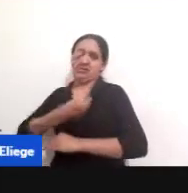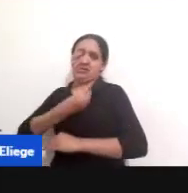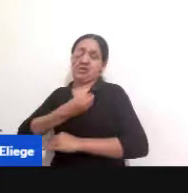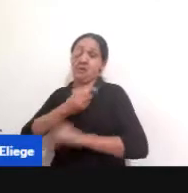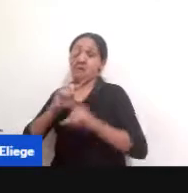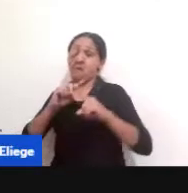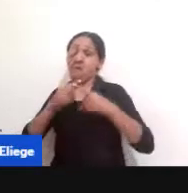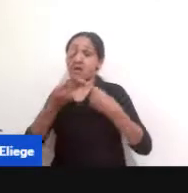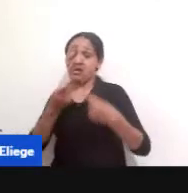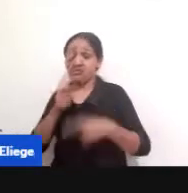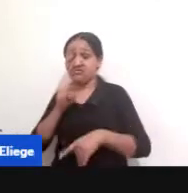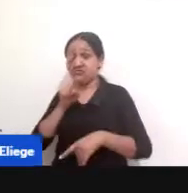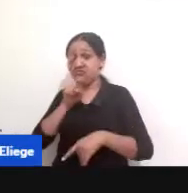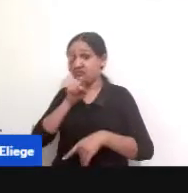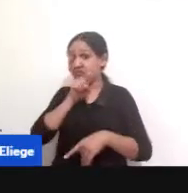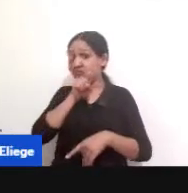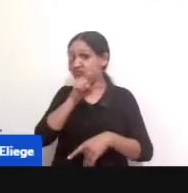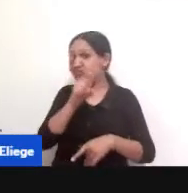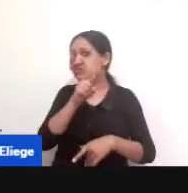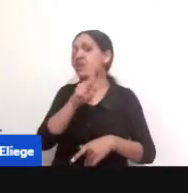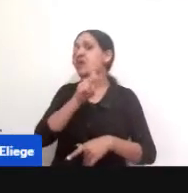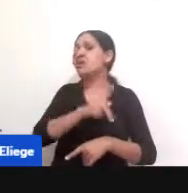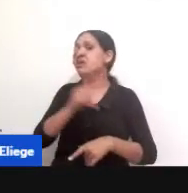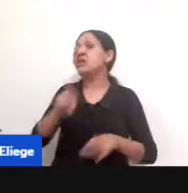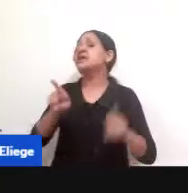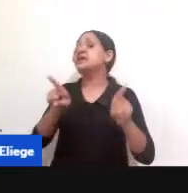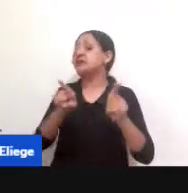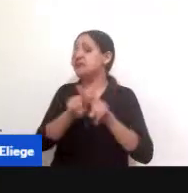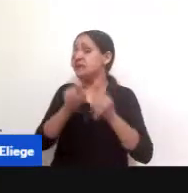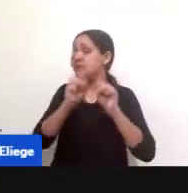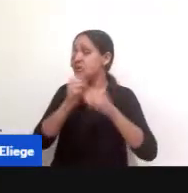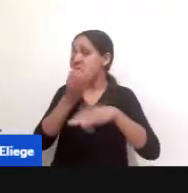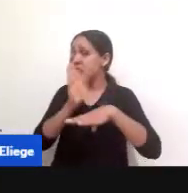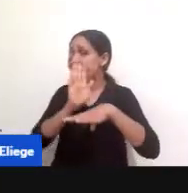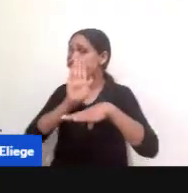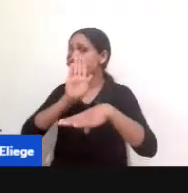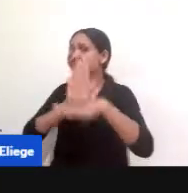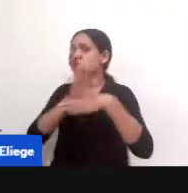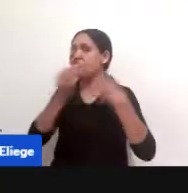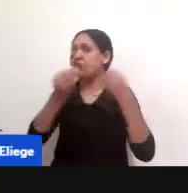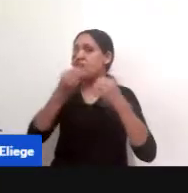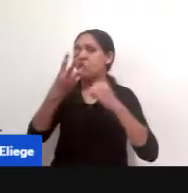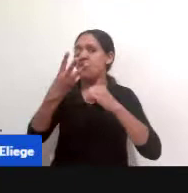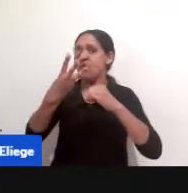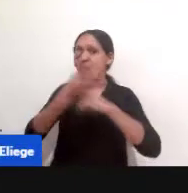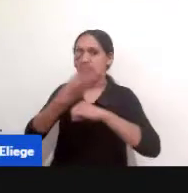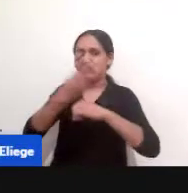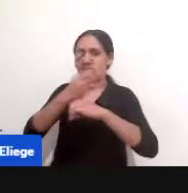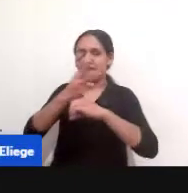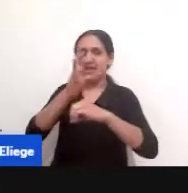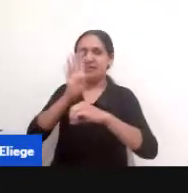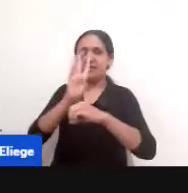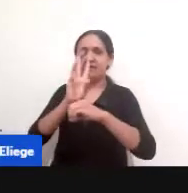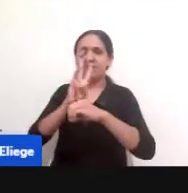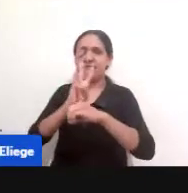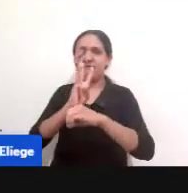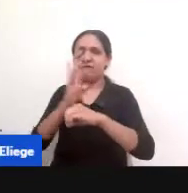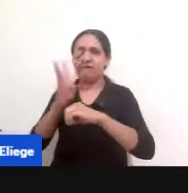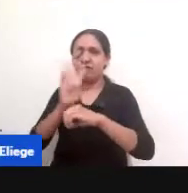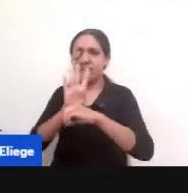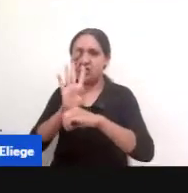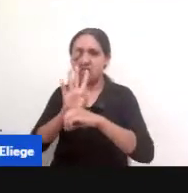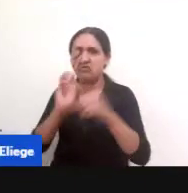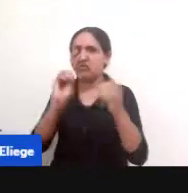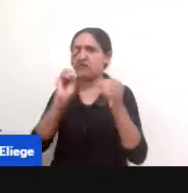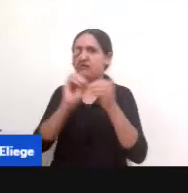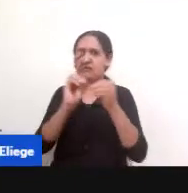pode contribuir também, mandando um vídeo para o WhatsApp. Se você fez o caderno, que ele esteja com a explicação fácil para esse aluno